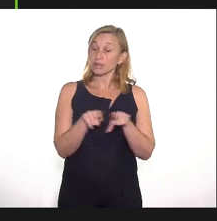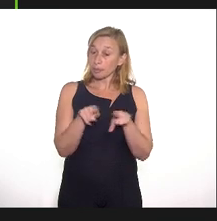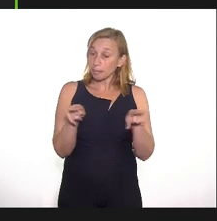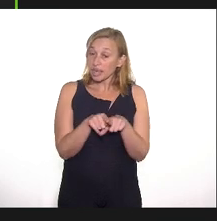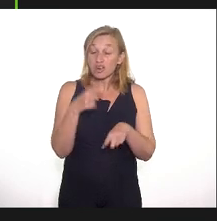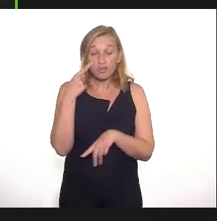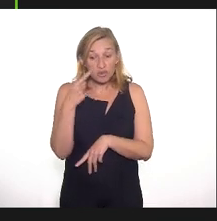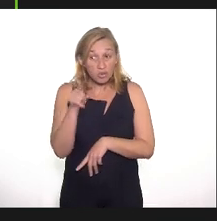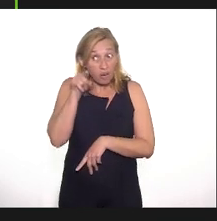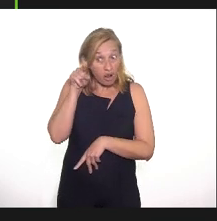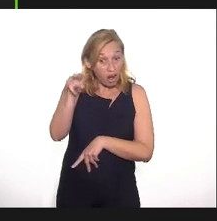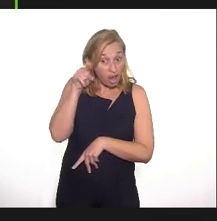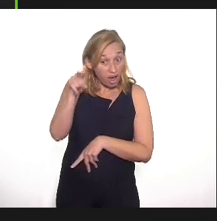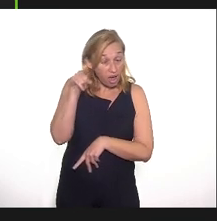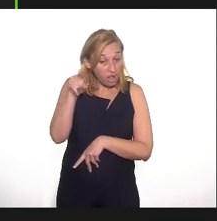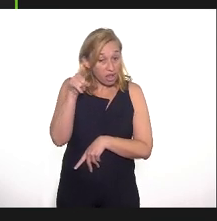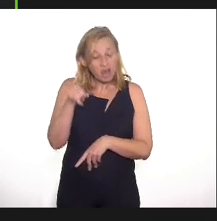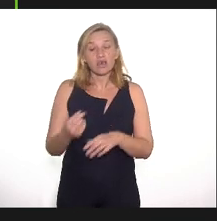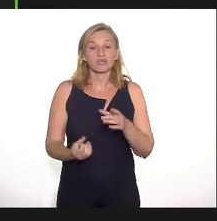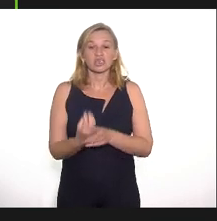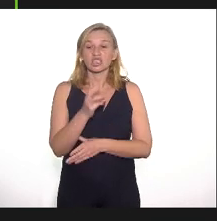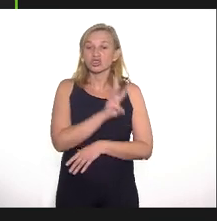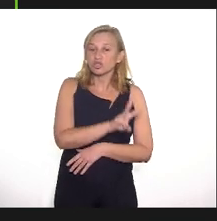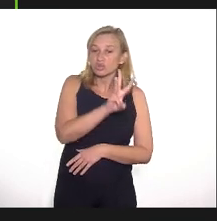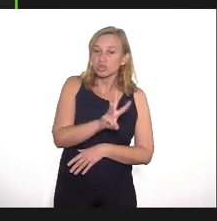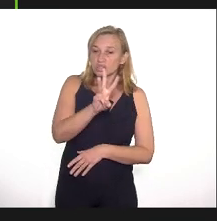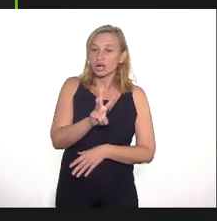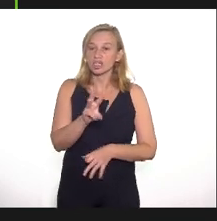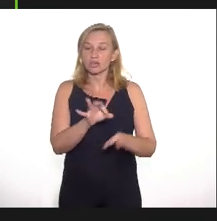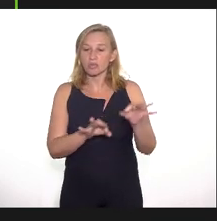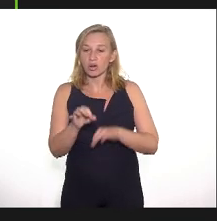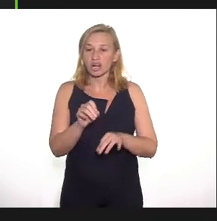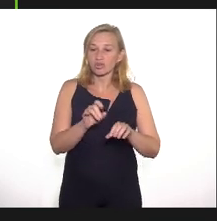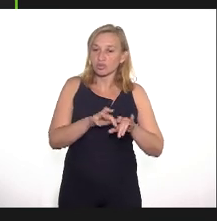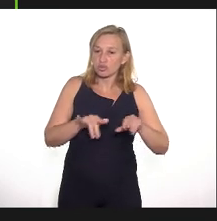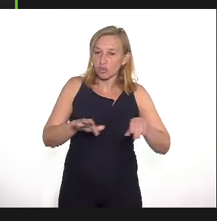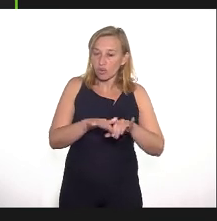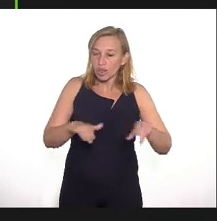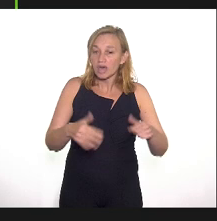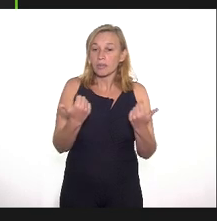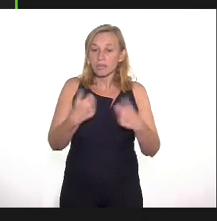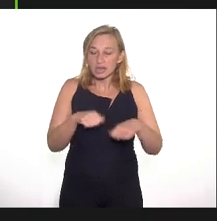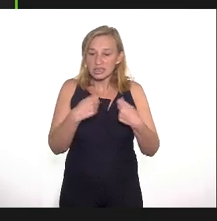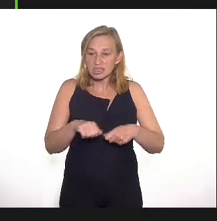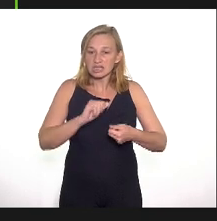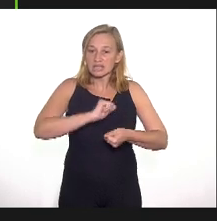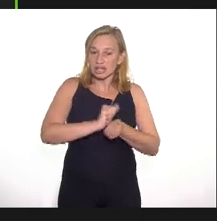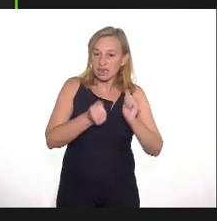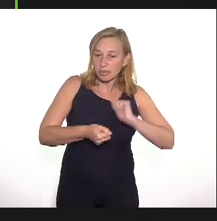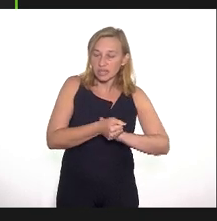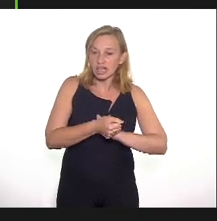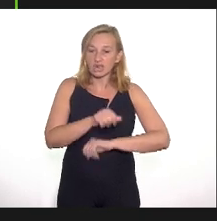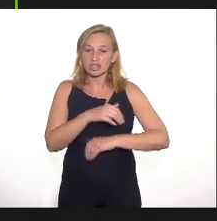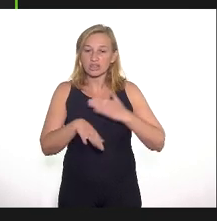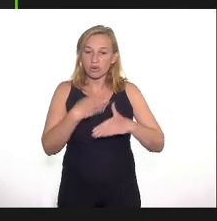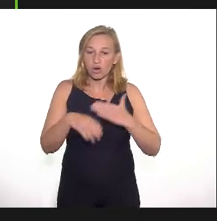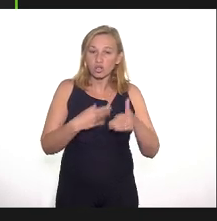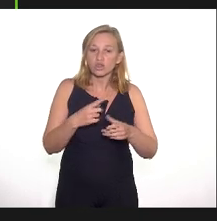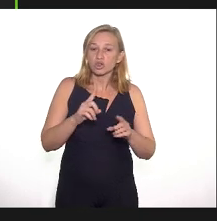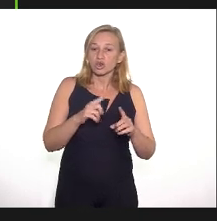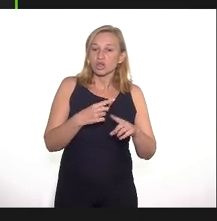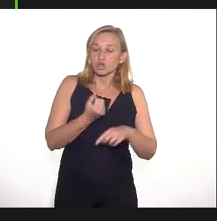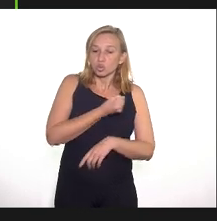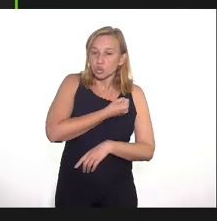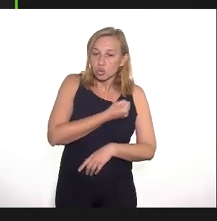Nós vimos lá a implantação de um site, de programas de informática que tiveram que ser desenvolvidos, cruzamento de